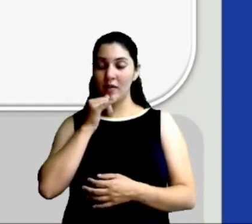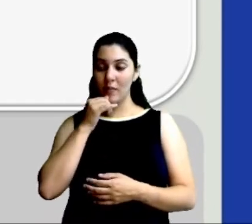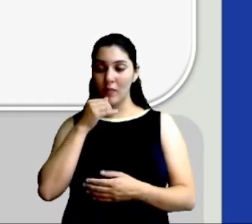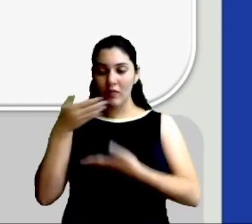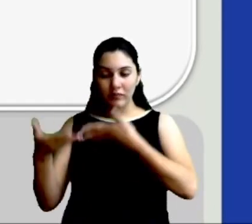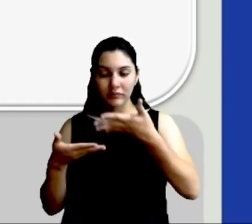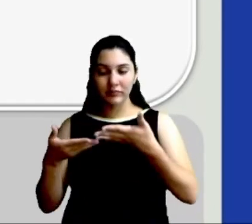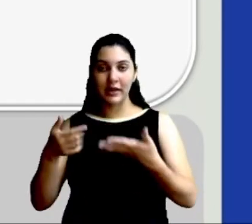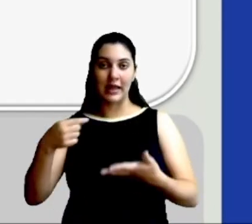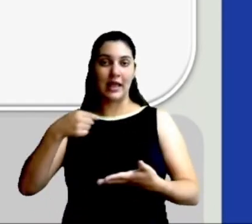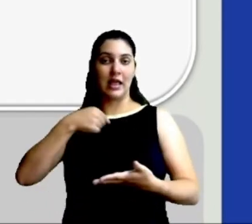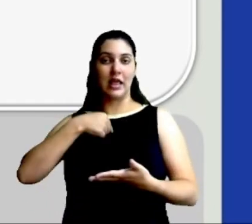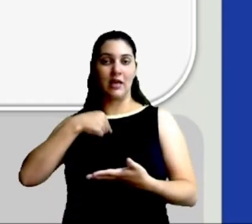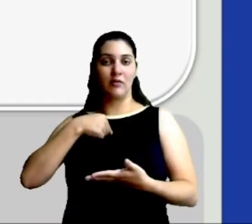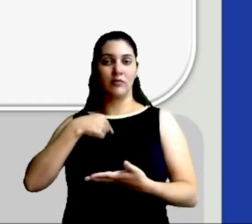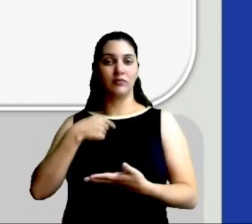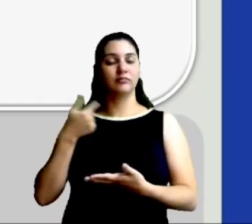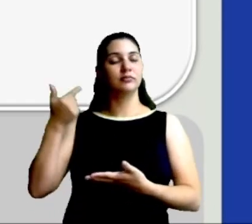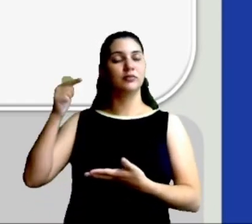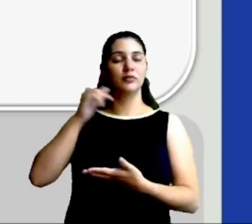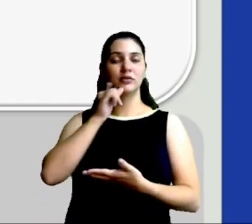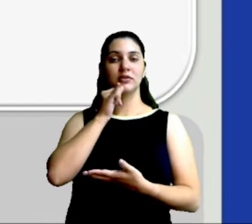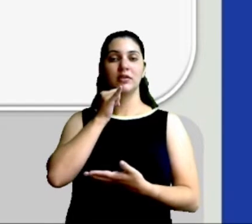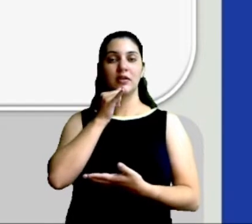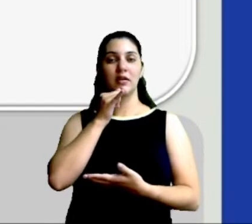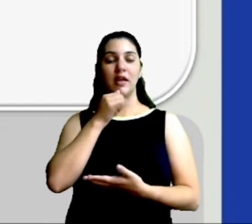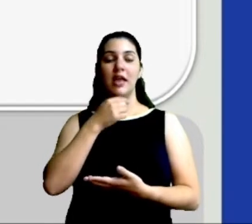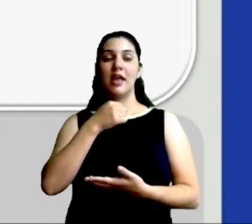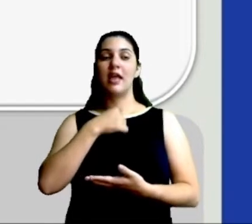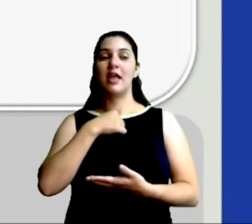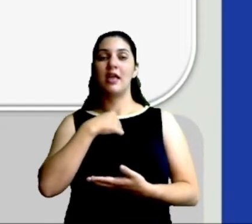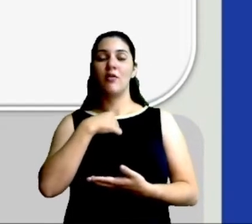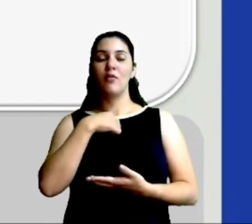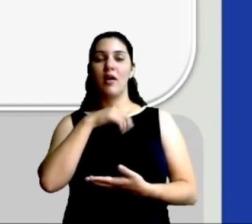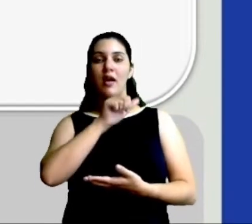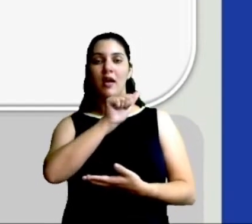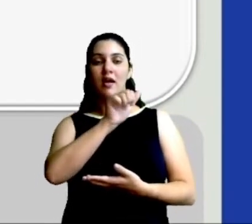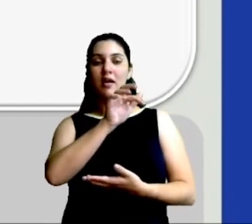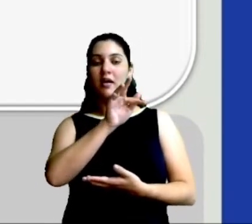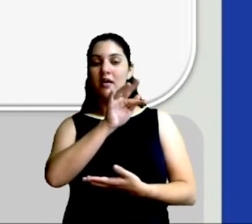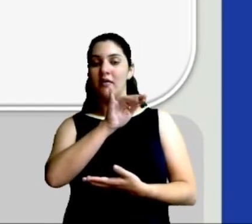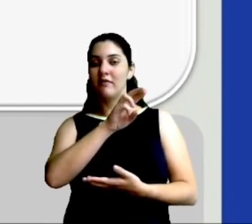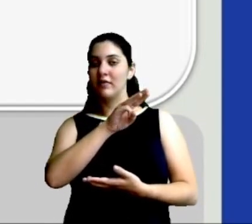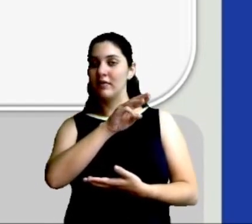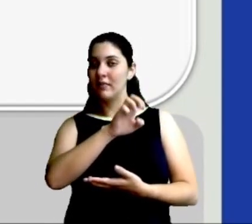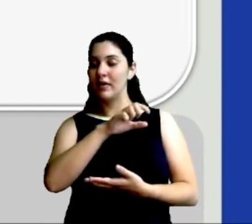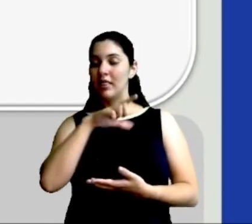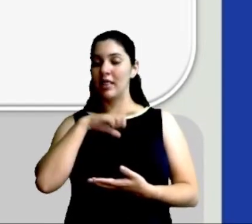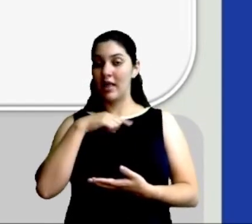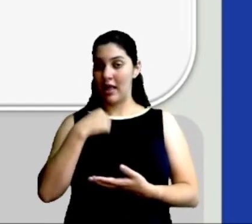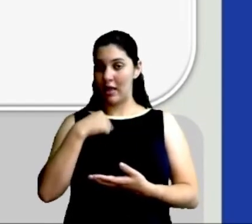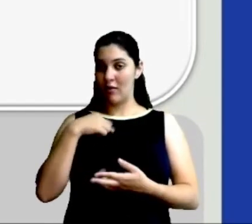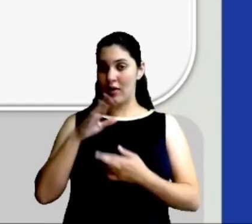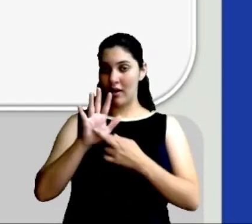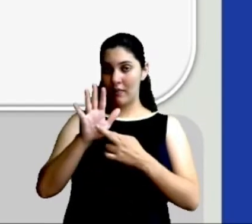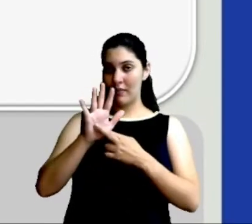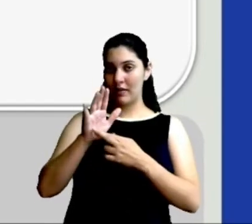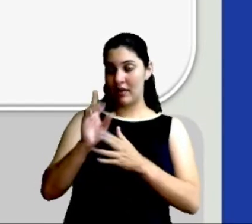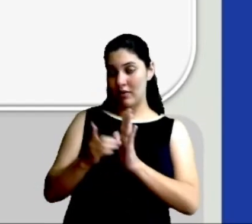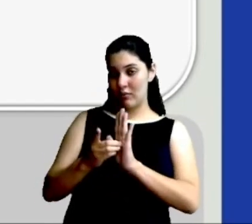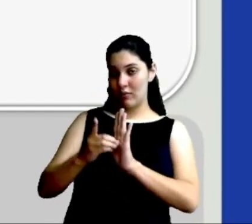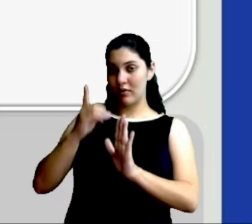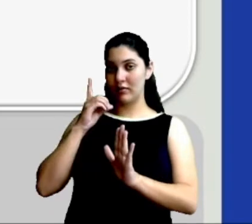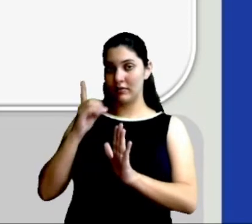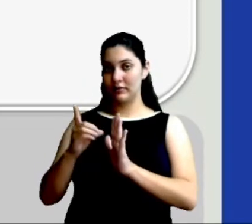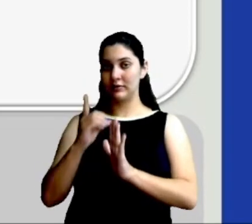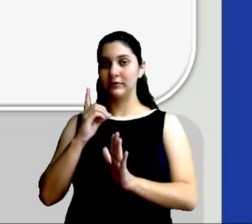tá? E o outro, fui eu quem afirmei. Então, eu aí está sendo representado antes, no caso, sendo